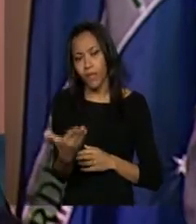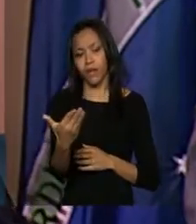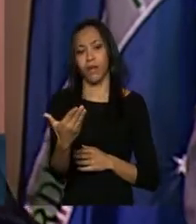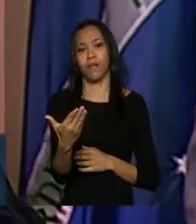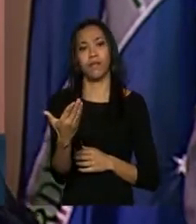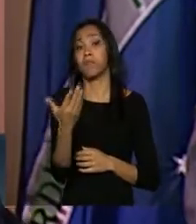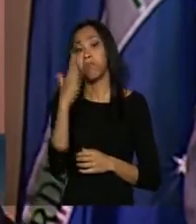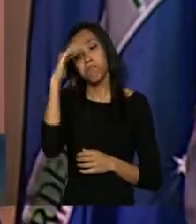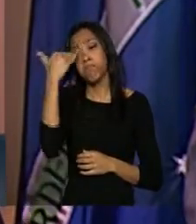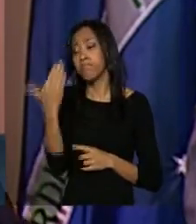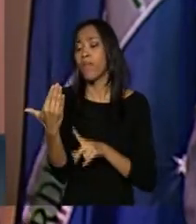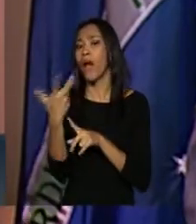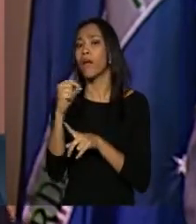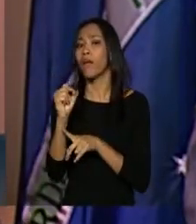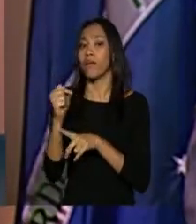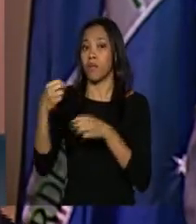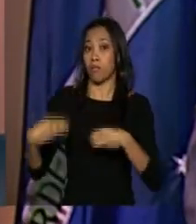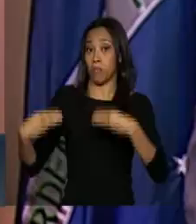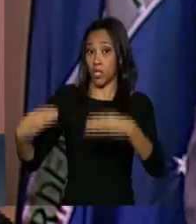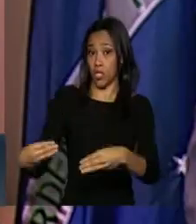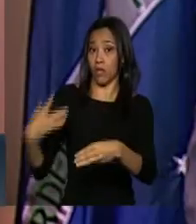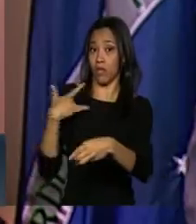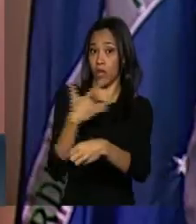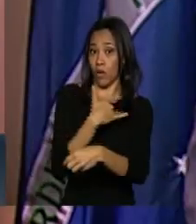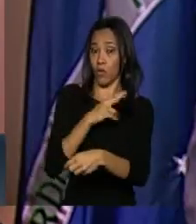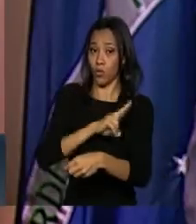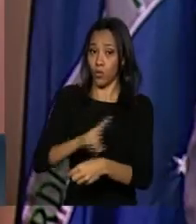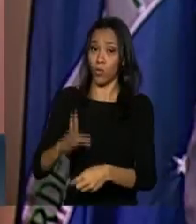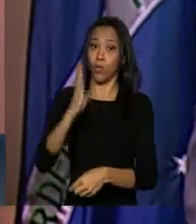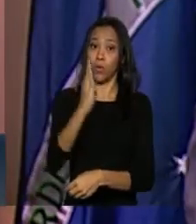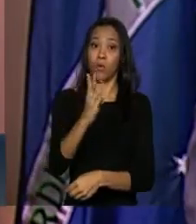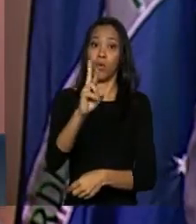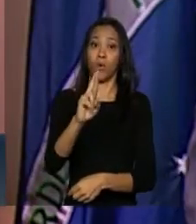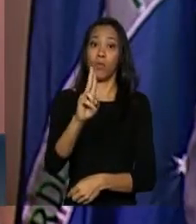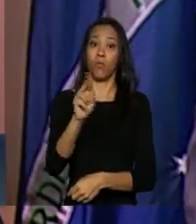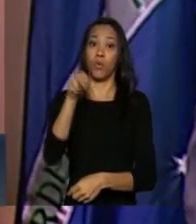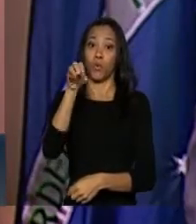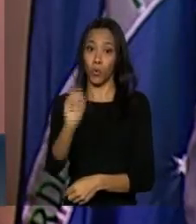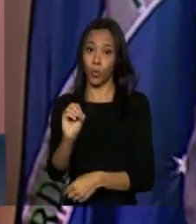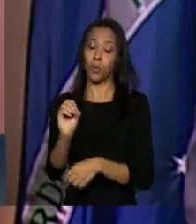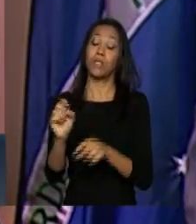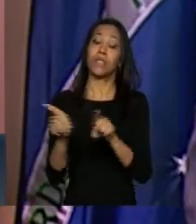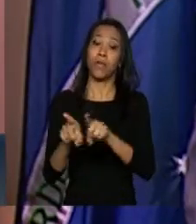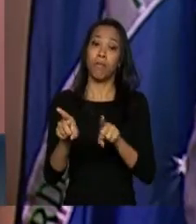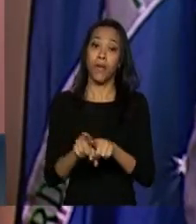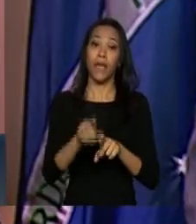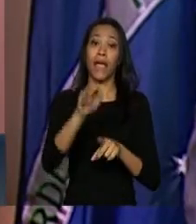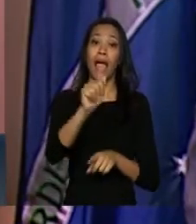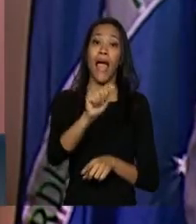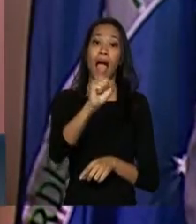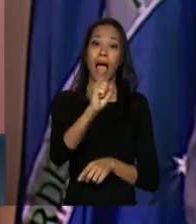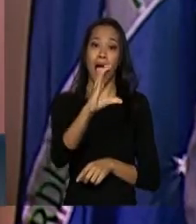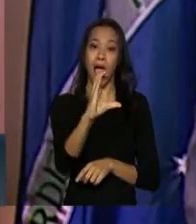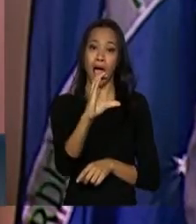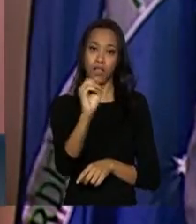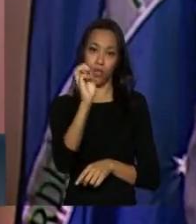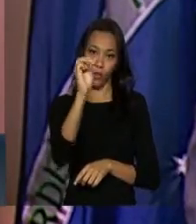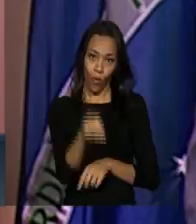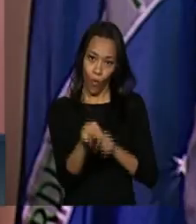ao Ministério da Saúde. Bruno, muito obrigado à Ascom pelo brilhante trabalho na organização da